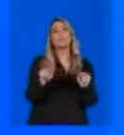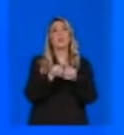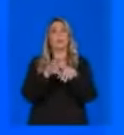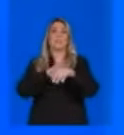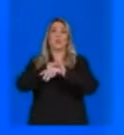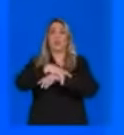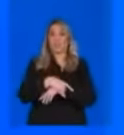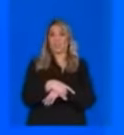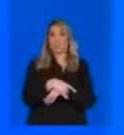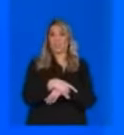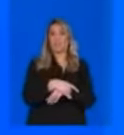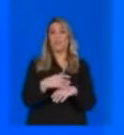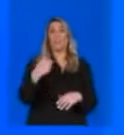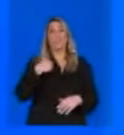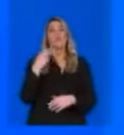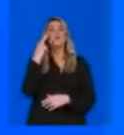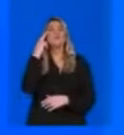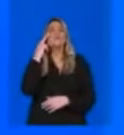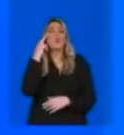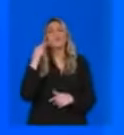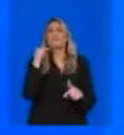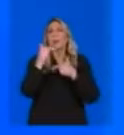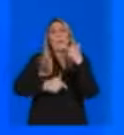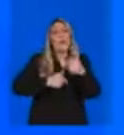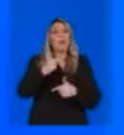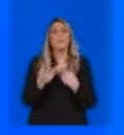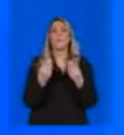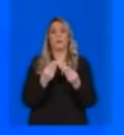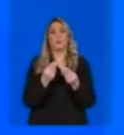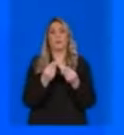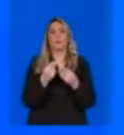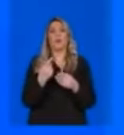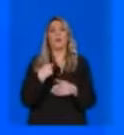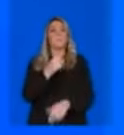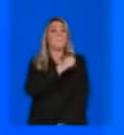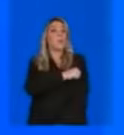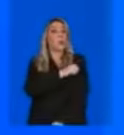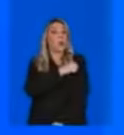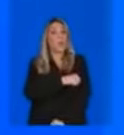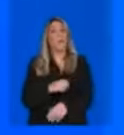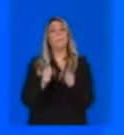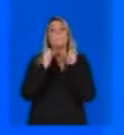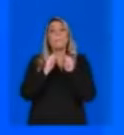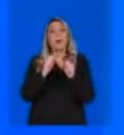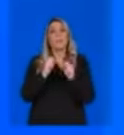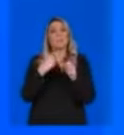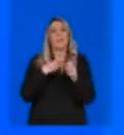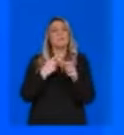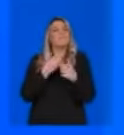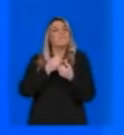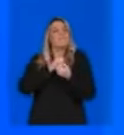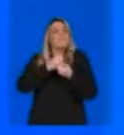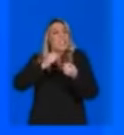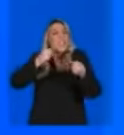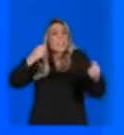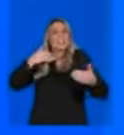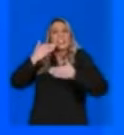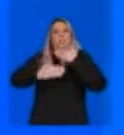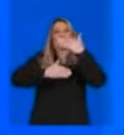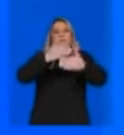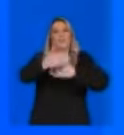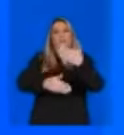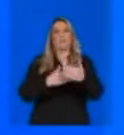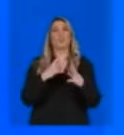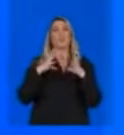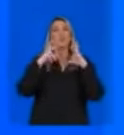segurança eu tenho um sonho de trabalhar muito para que o Rio de Janeiro possa ser do tamanho das nossas expectativas e do que